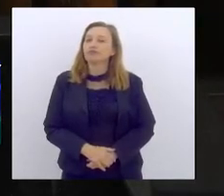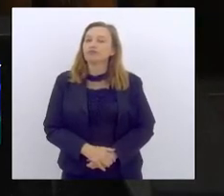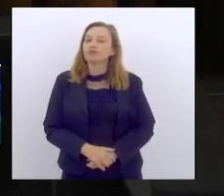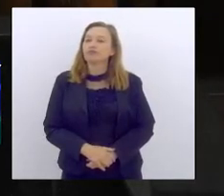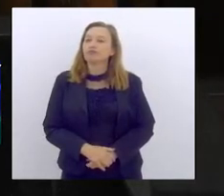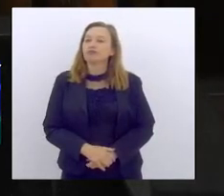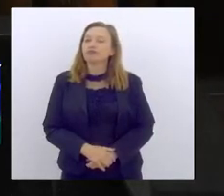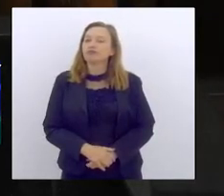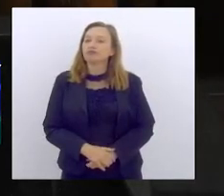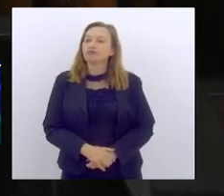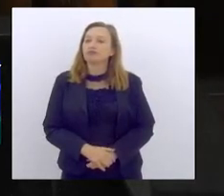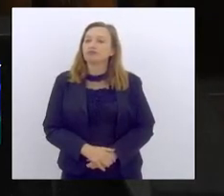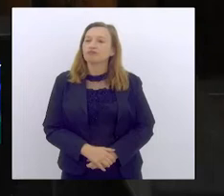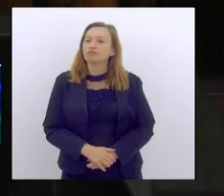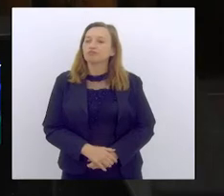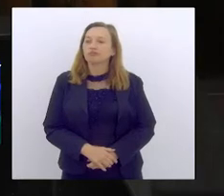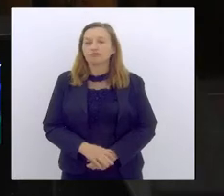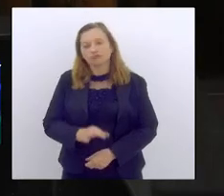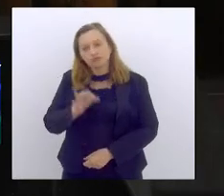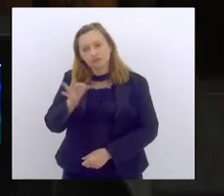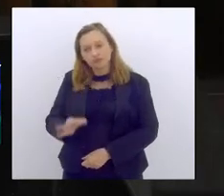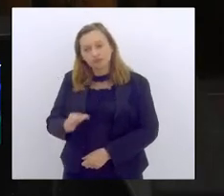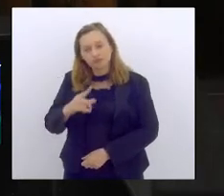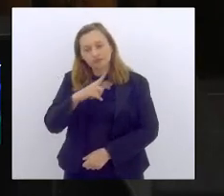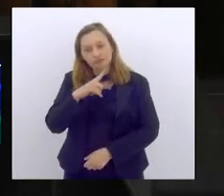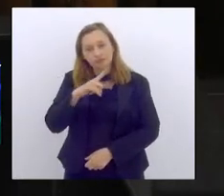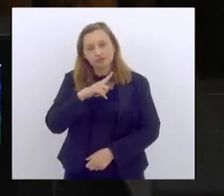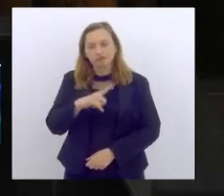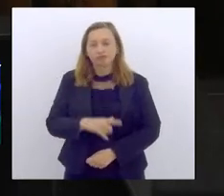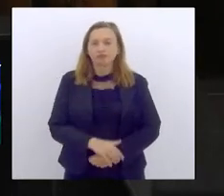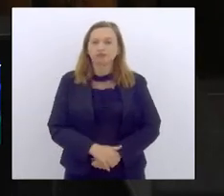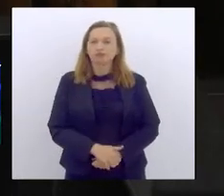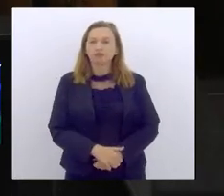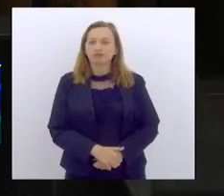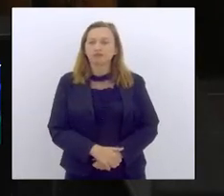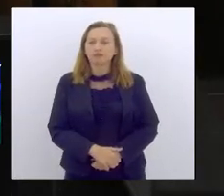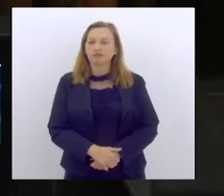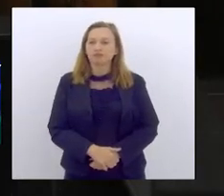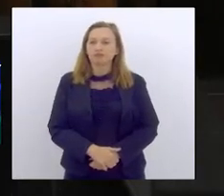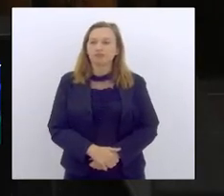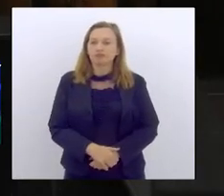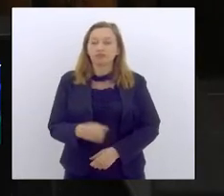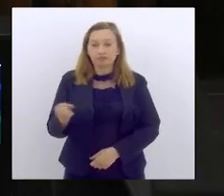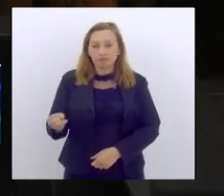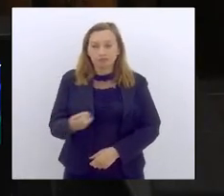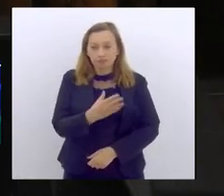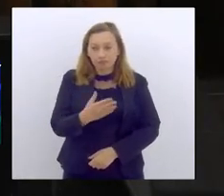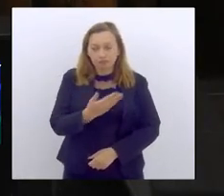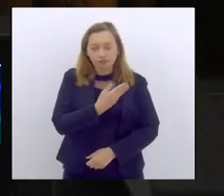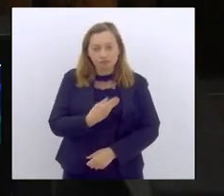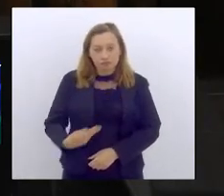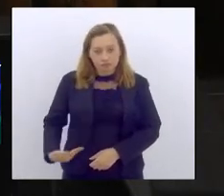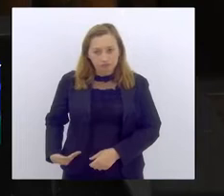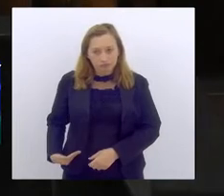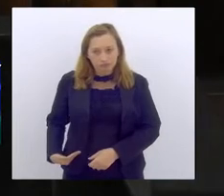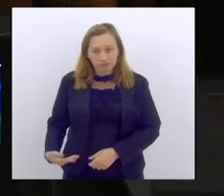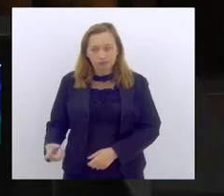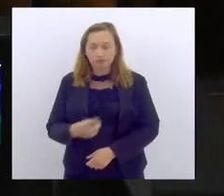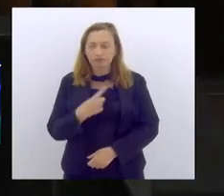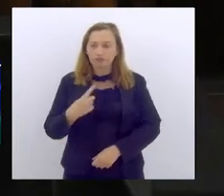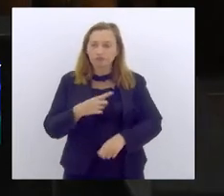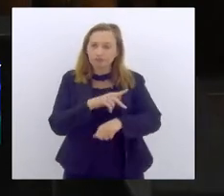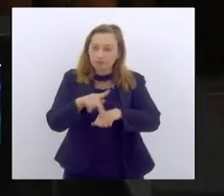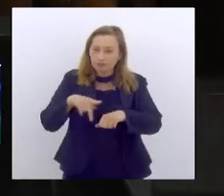é a convicção que tenho o que os novos governantes do nosso